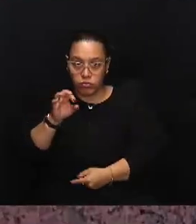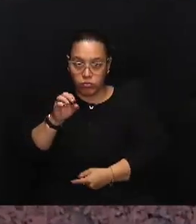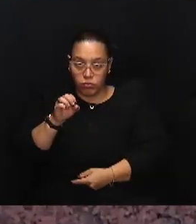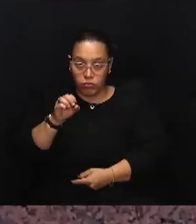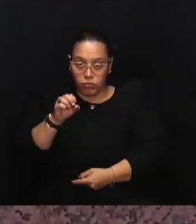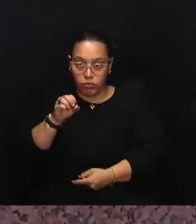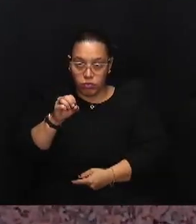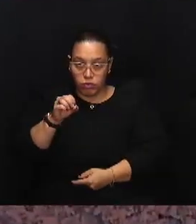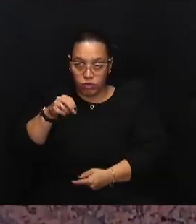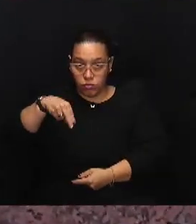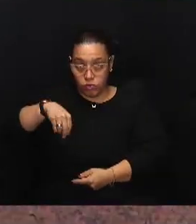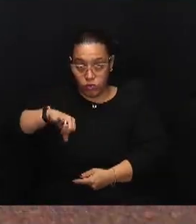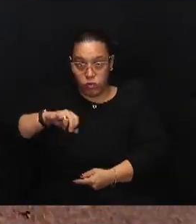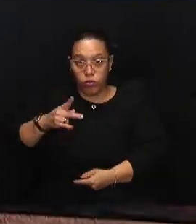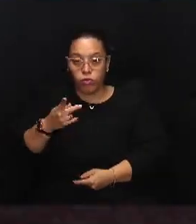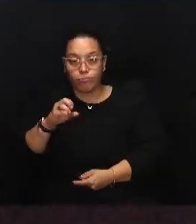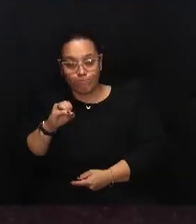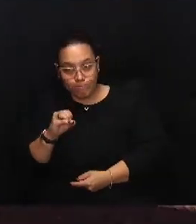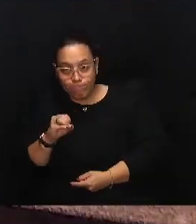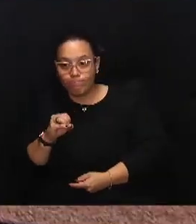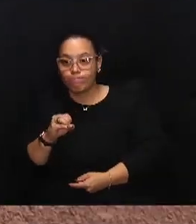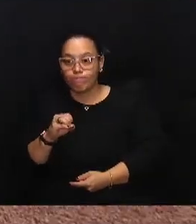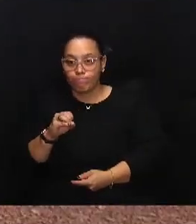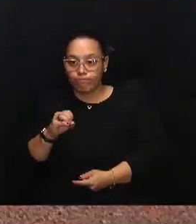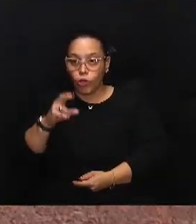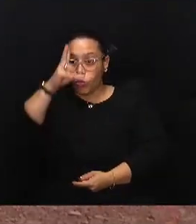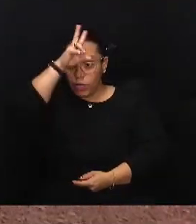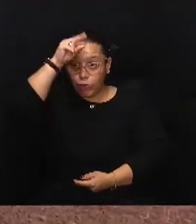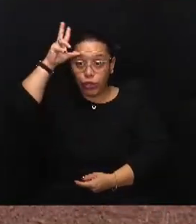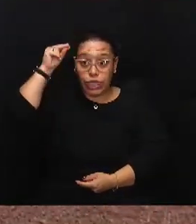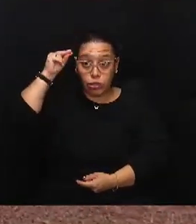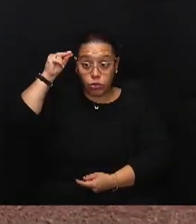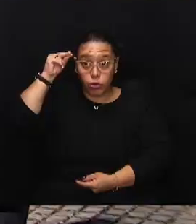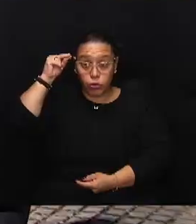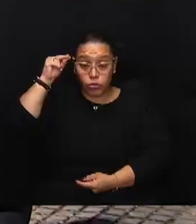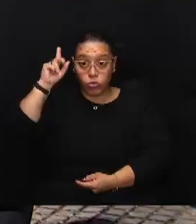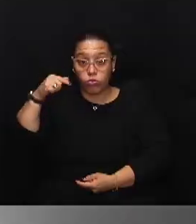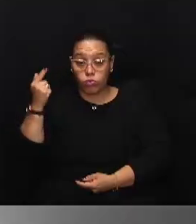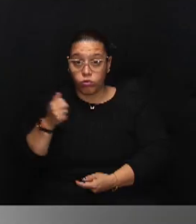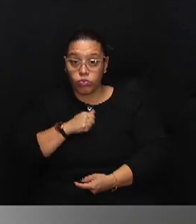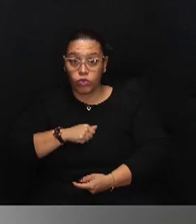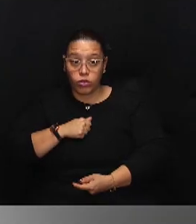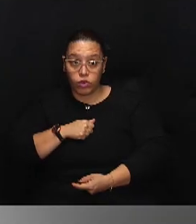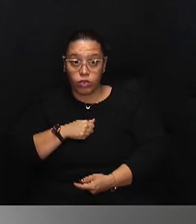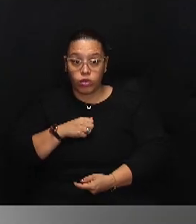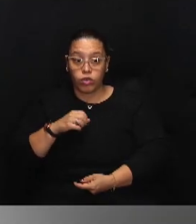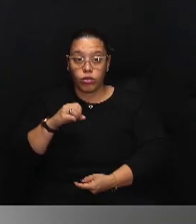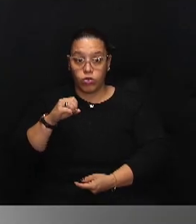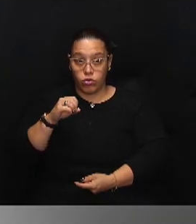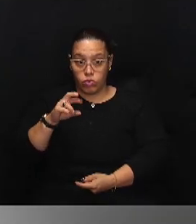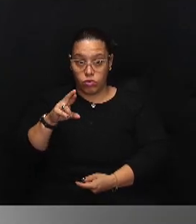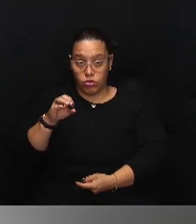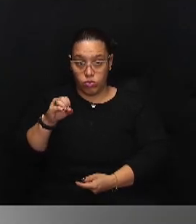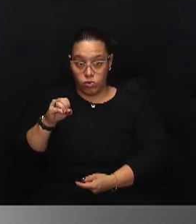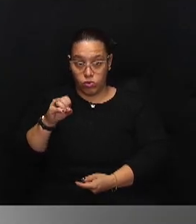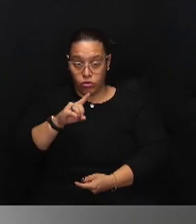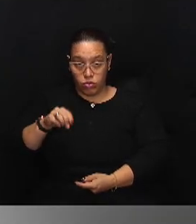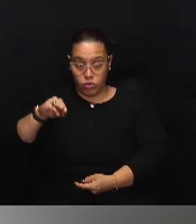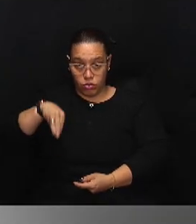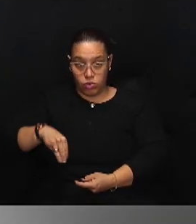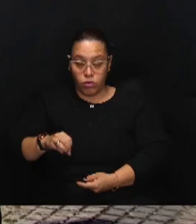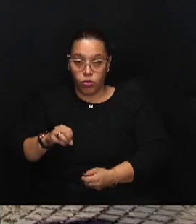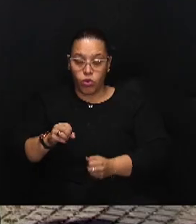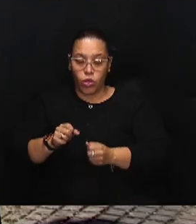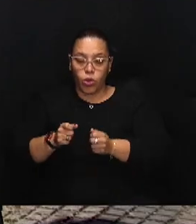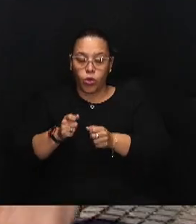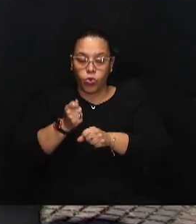Santos. O prefeito saudoso, o prefeito Toninho, o outro saudoso prefeito Orozimbo Maia, que foi quem construiu o mercado